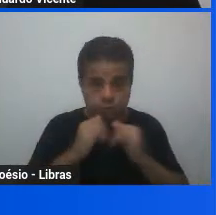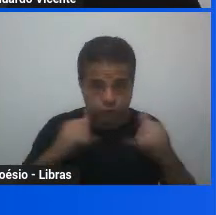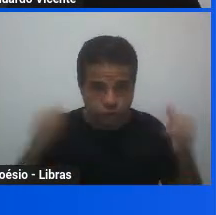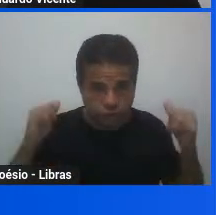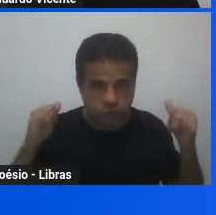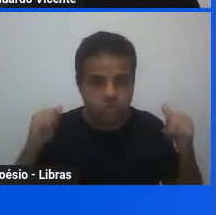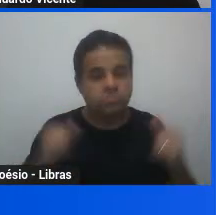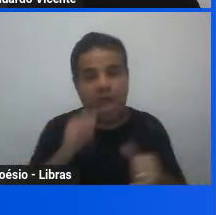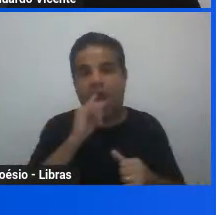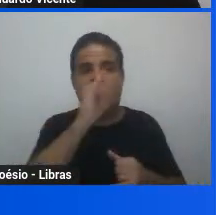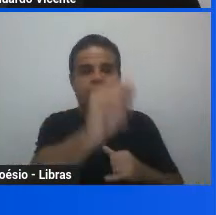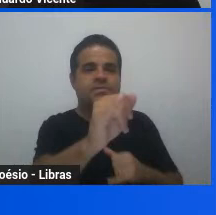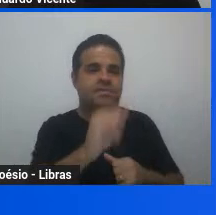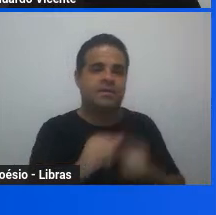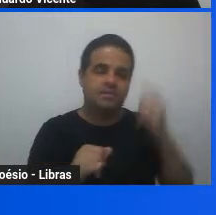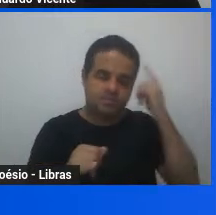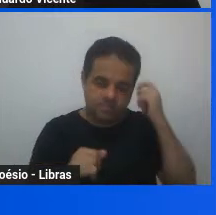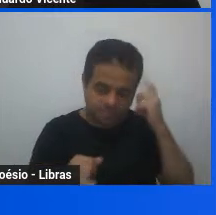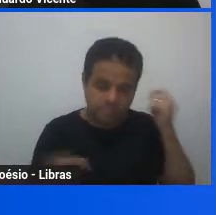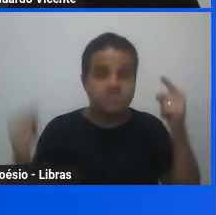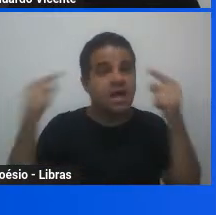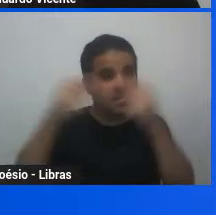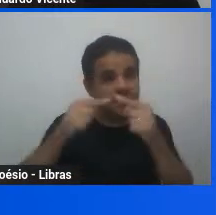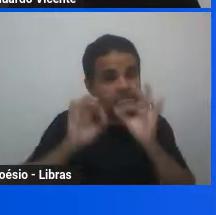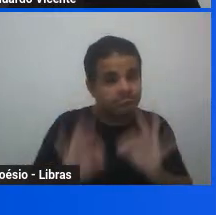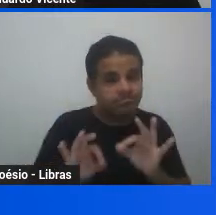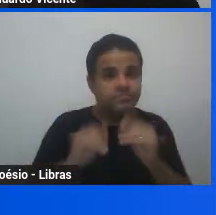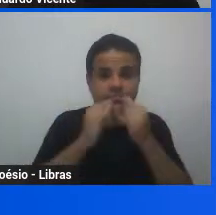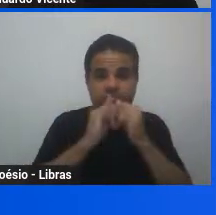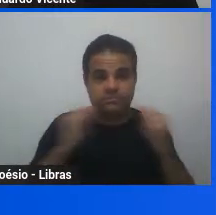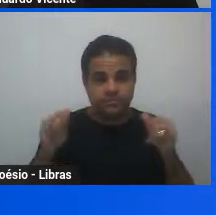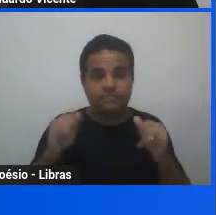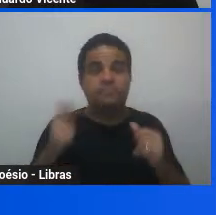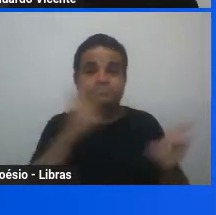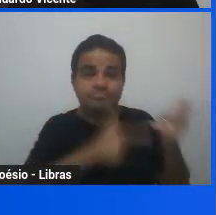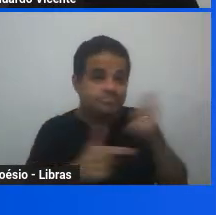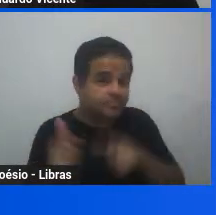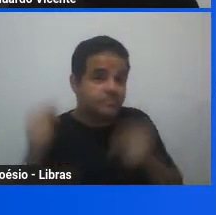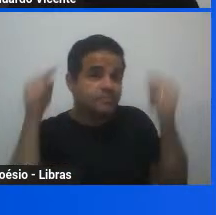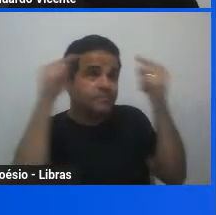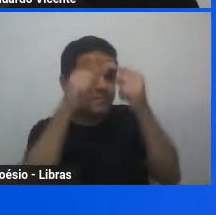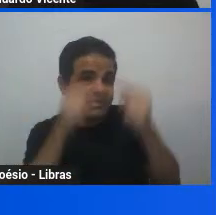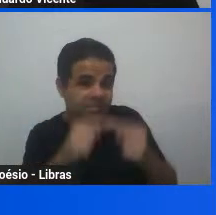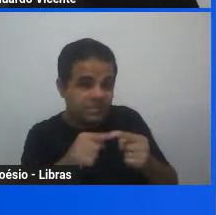para você: aplique o choque. E você vai aplicar o choque.